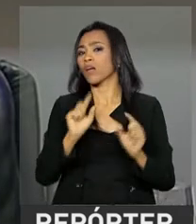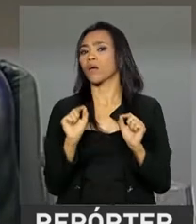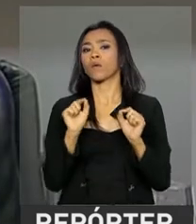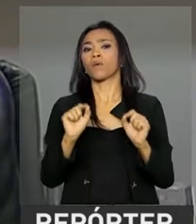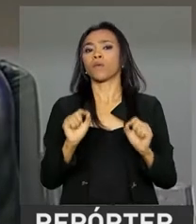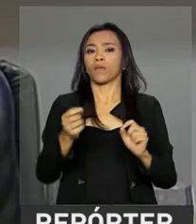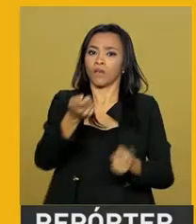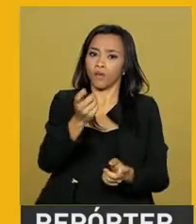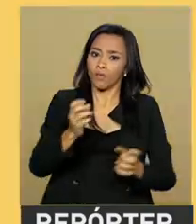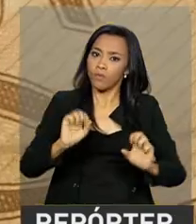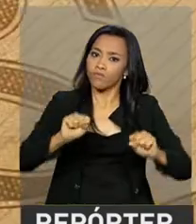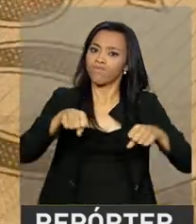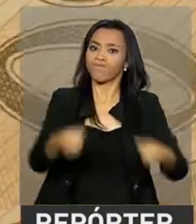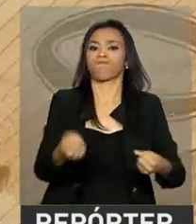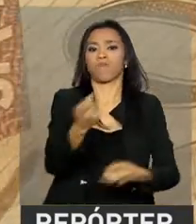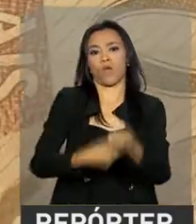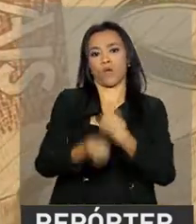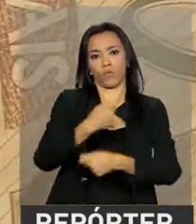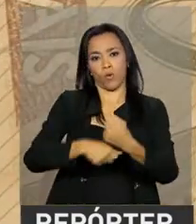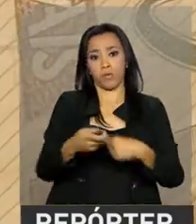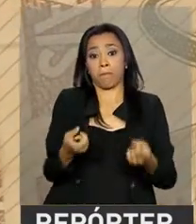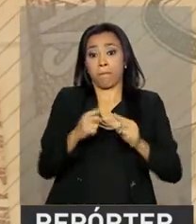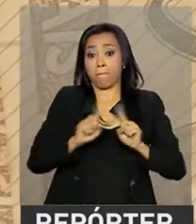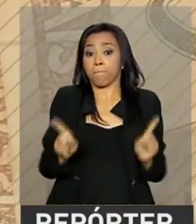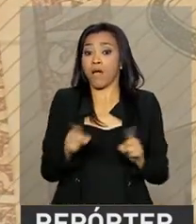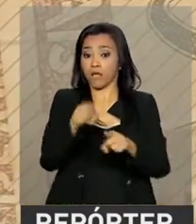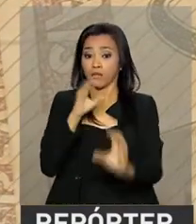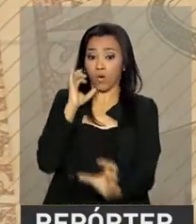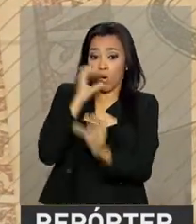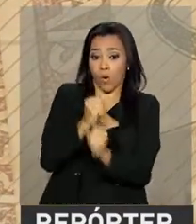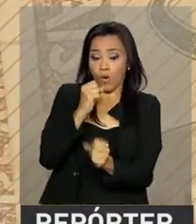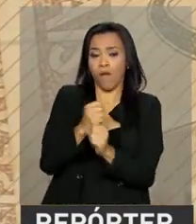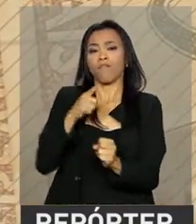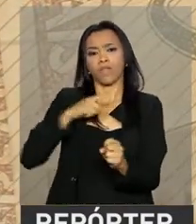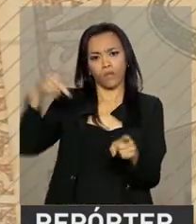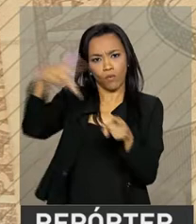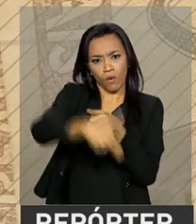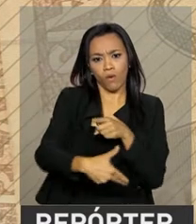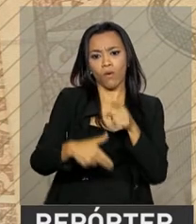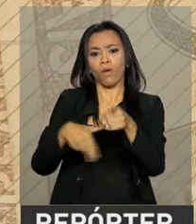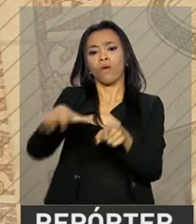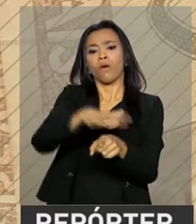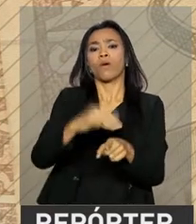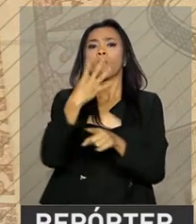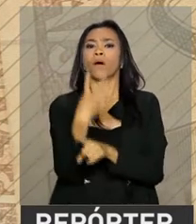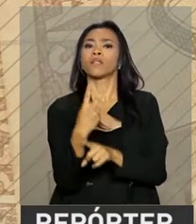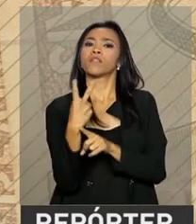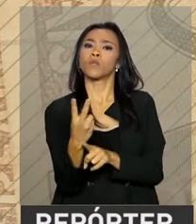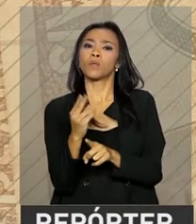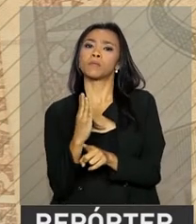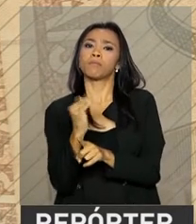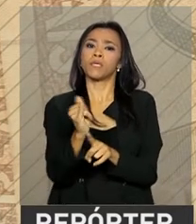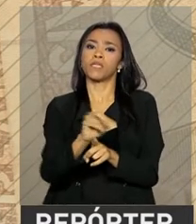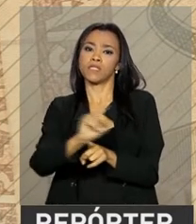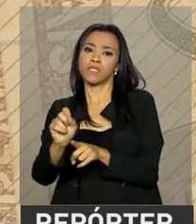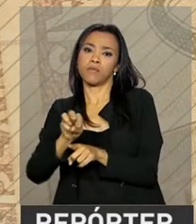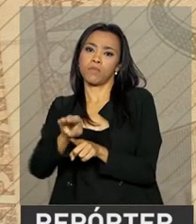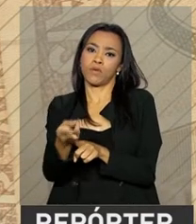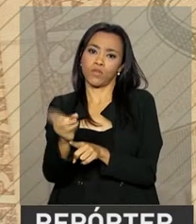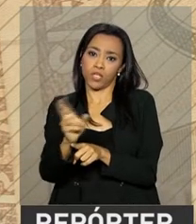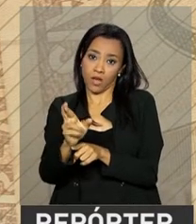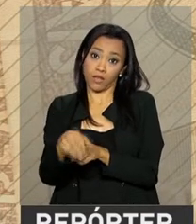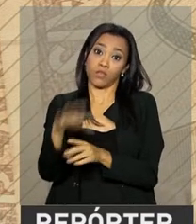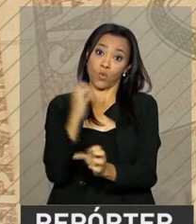crescimento econômico mas para as contas fecharem vai ocorrer um contingenciamento de 42 bilhões e 100 bilhões de reais